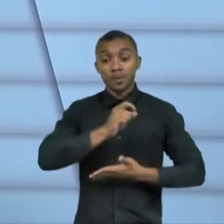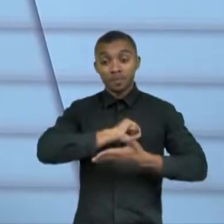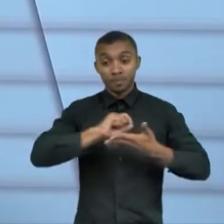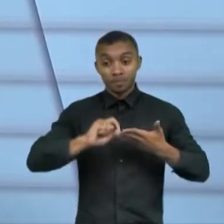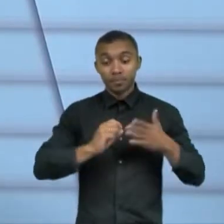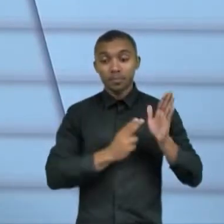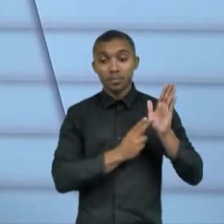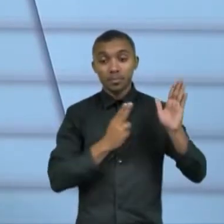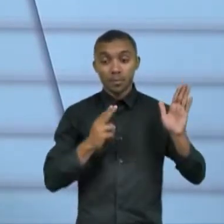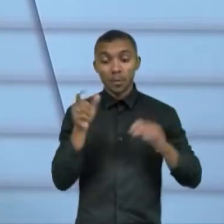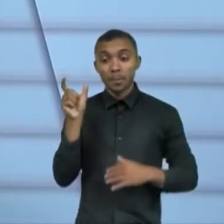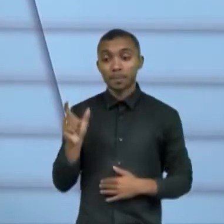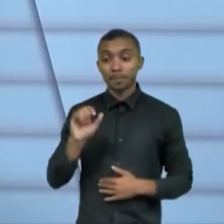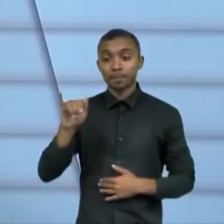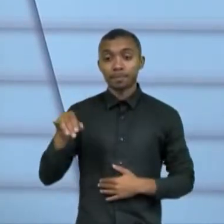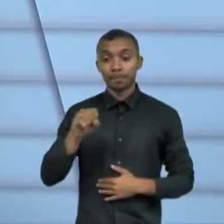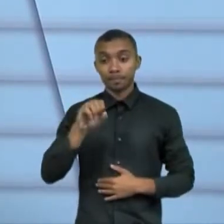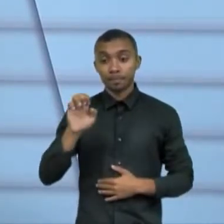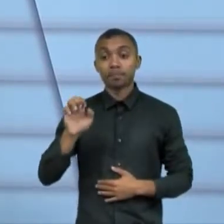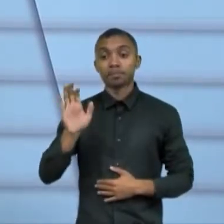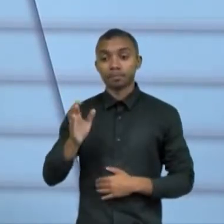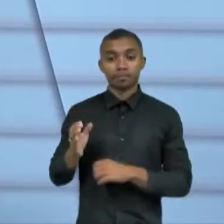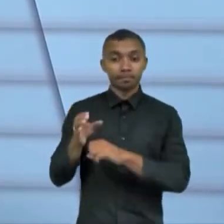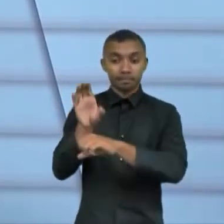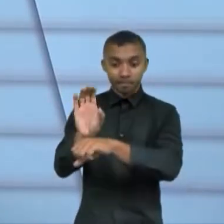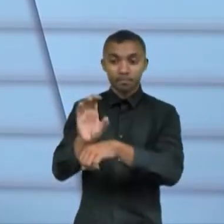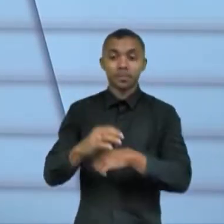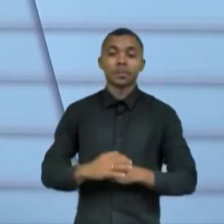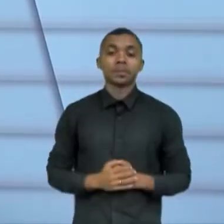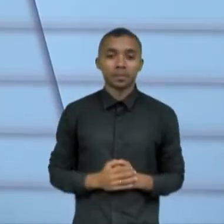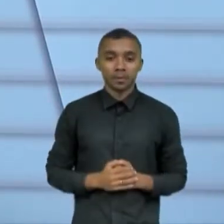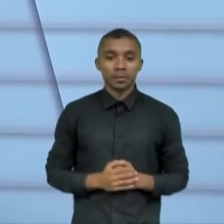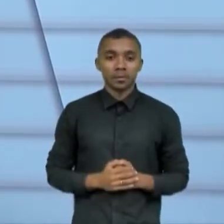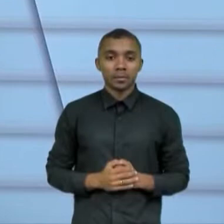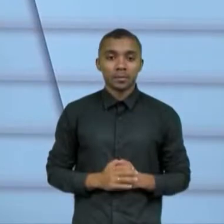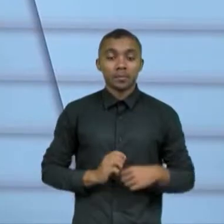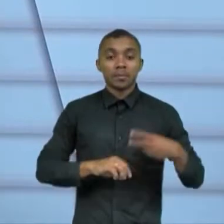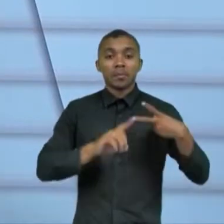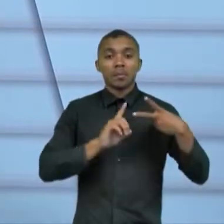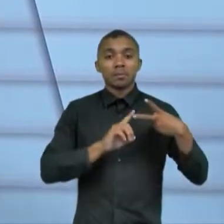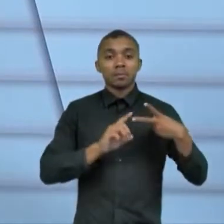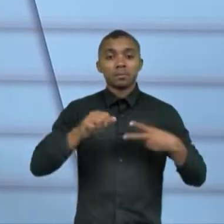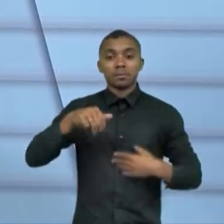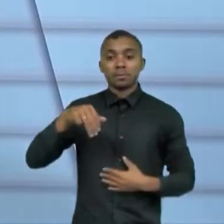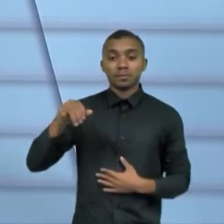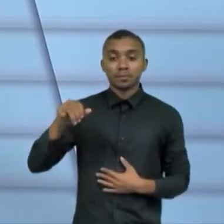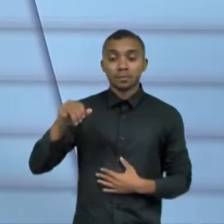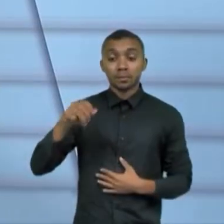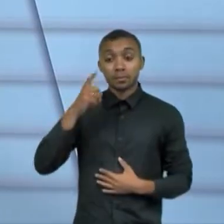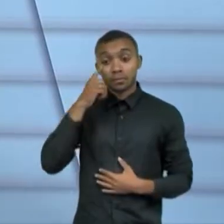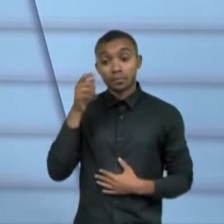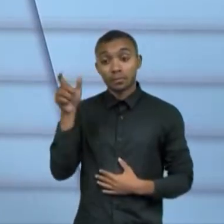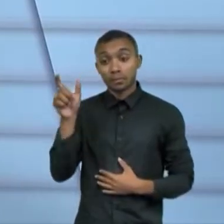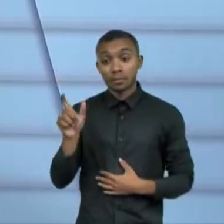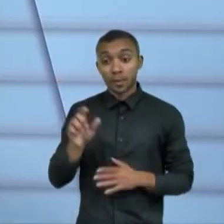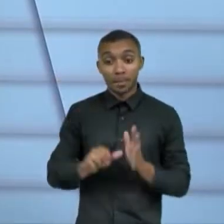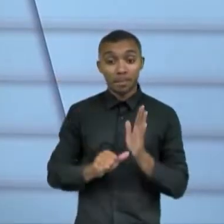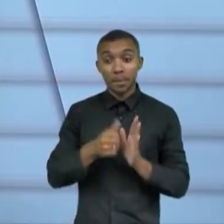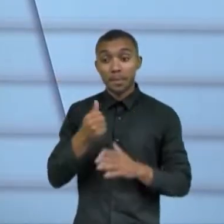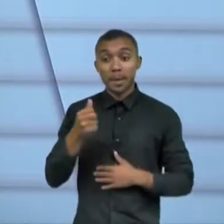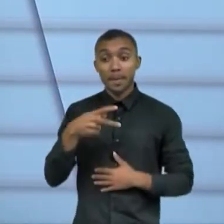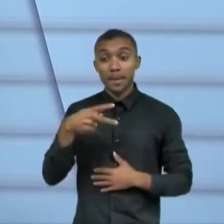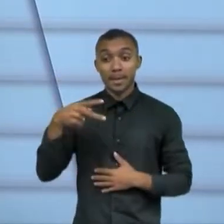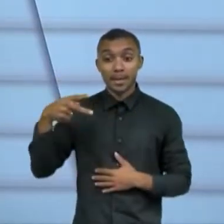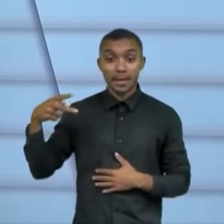Alencar, um livro bastante aclamado, também do marechal cearense, primeiro presidente